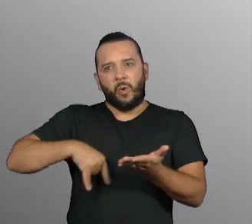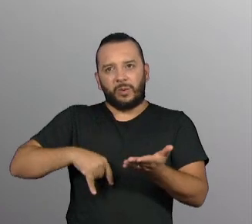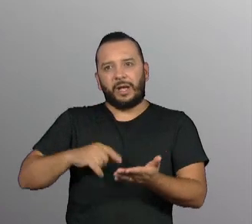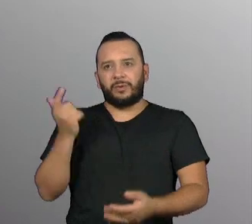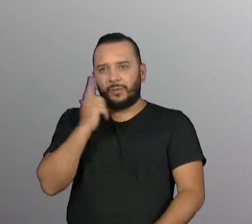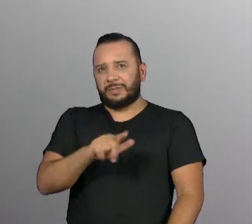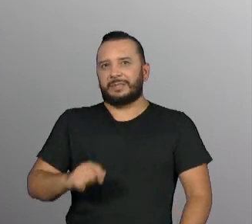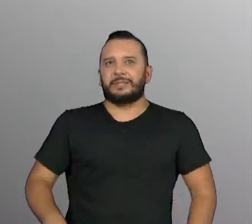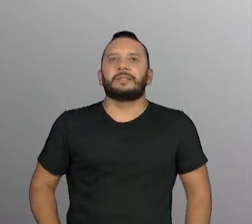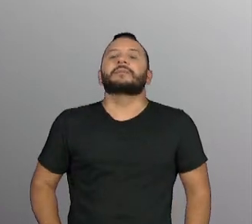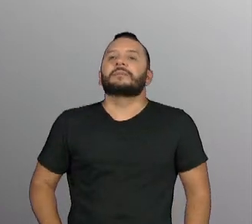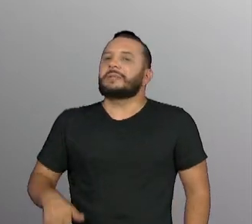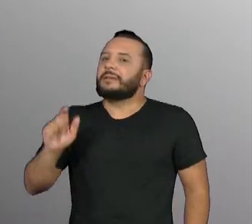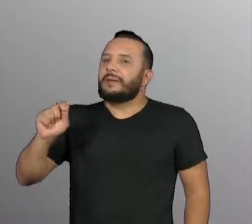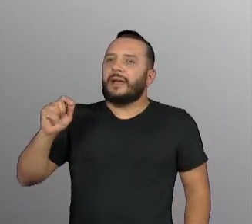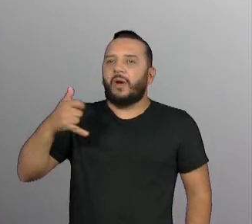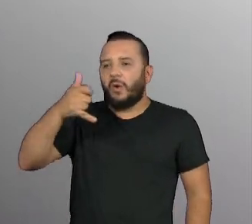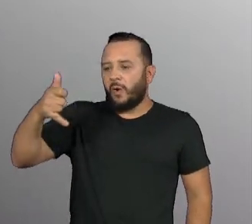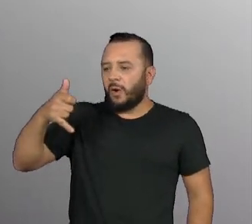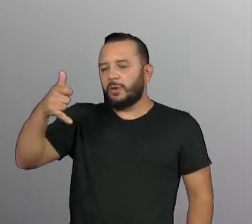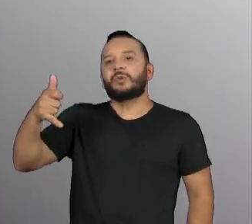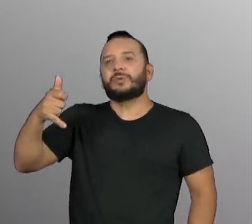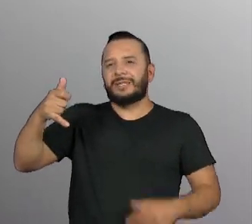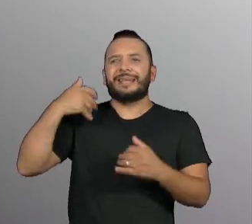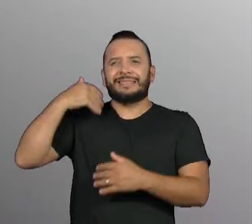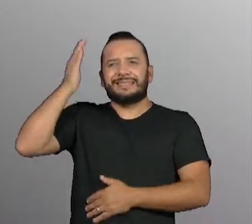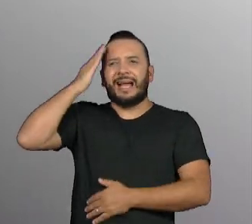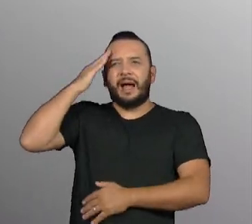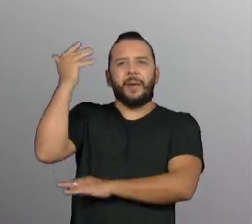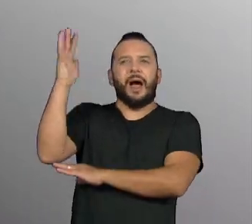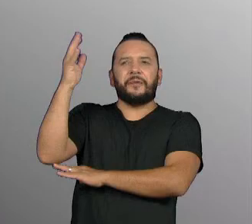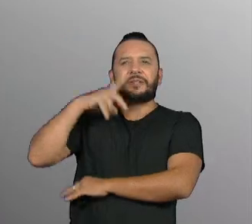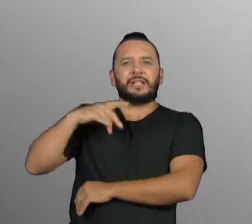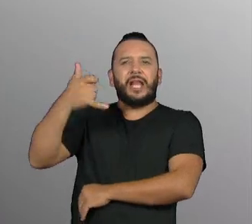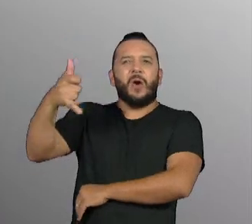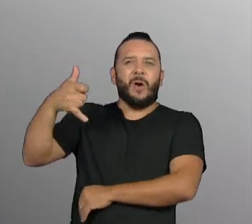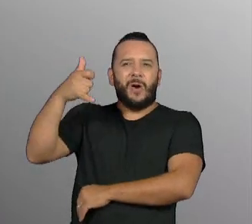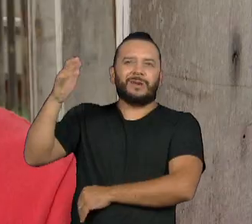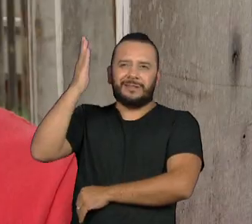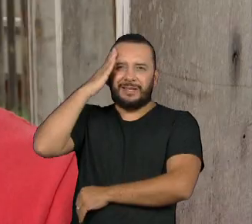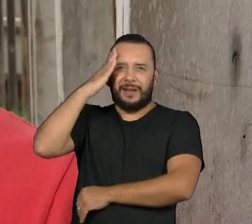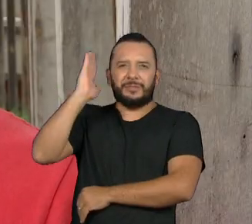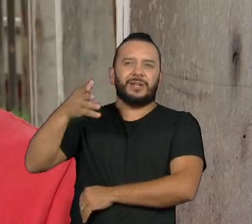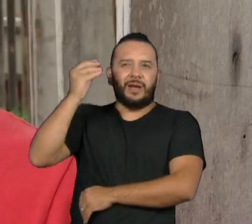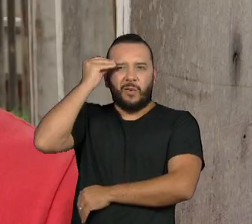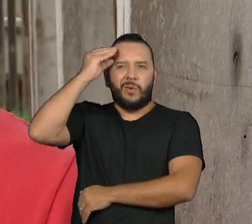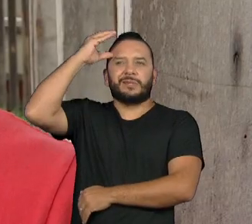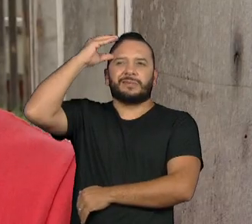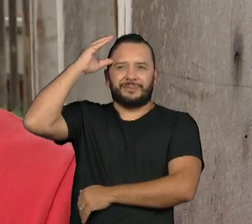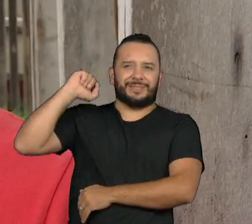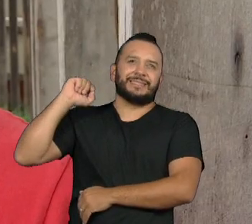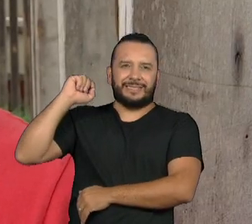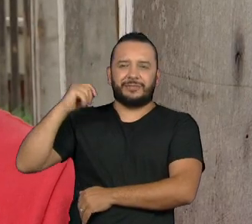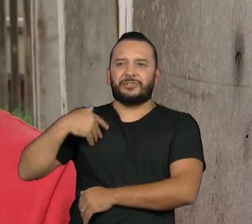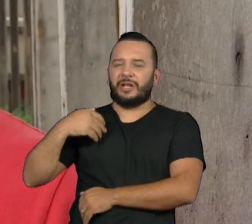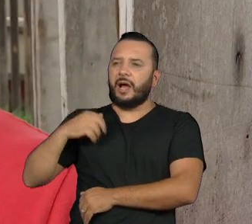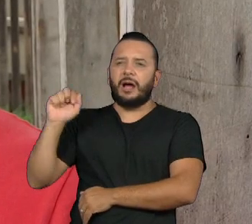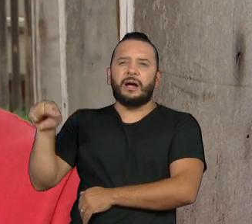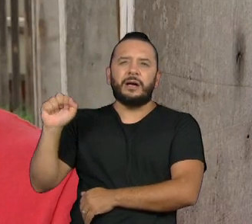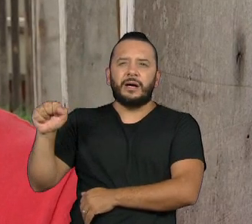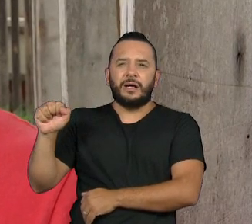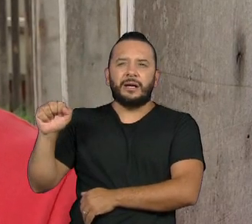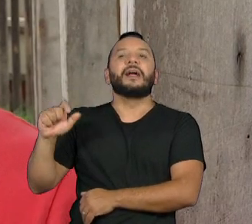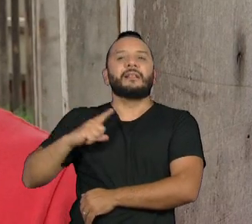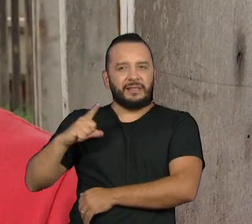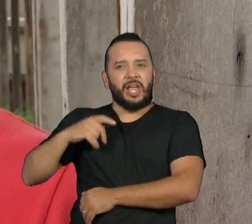Quem tira mesmo o óleo conhece a árvore que tem, através do conhecimento mesmo, né? Dá umas batidas e sabe se tem óleo ou